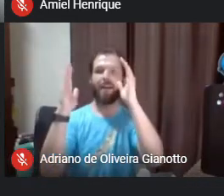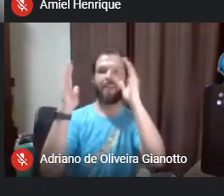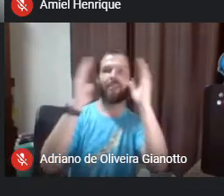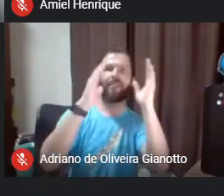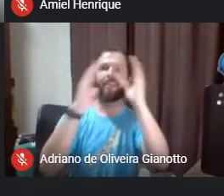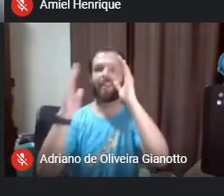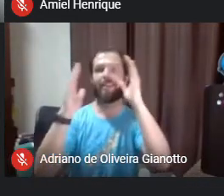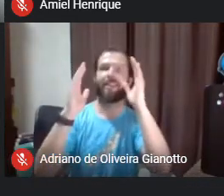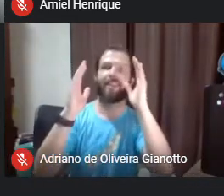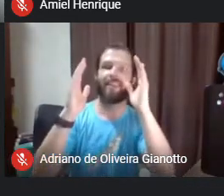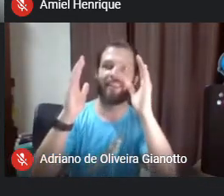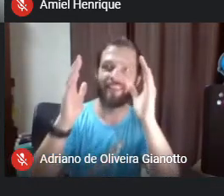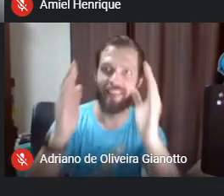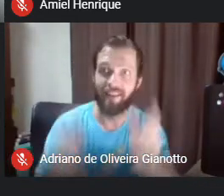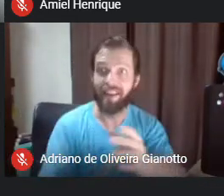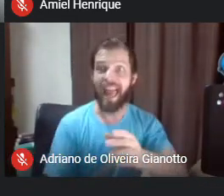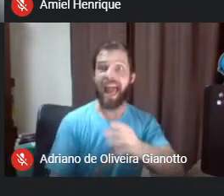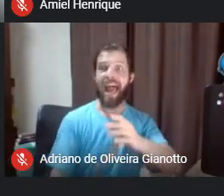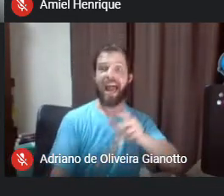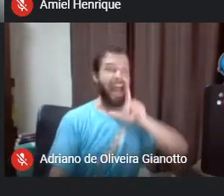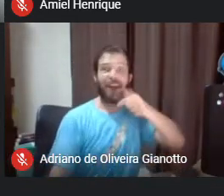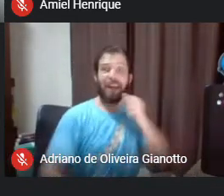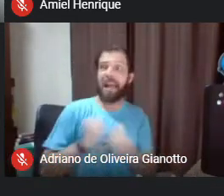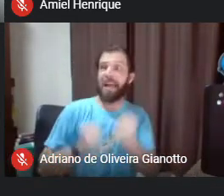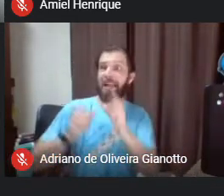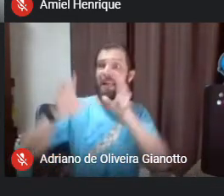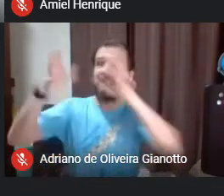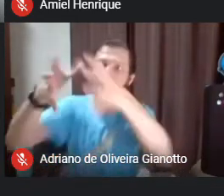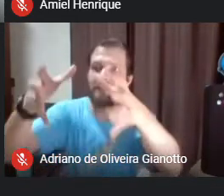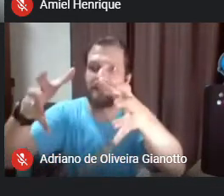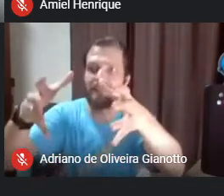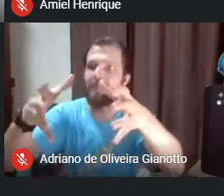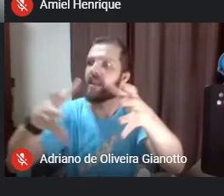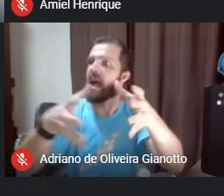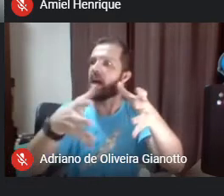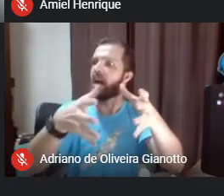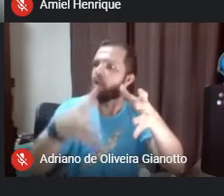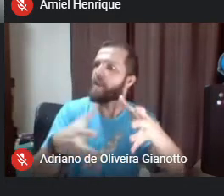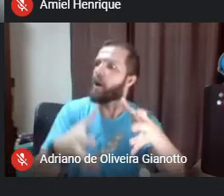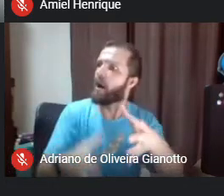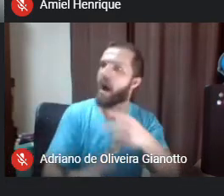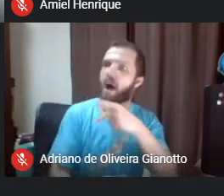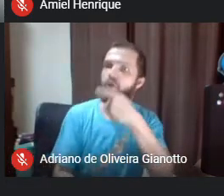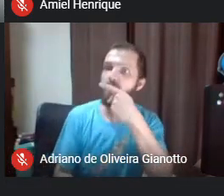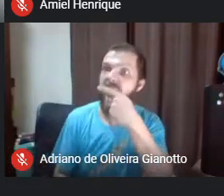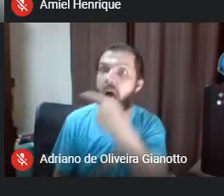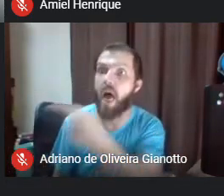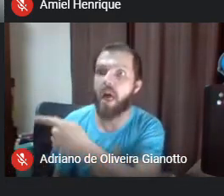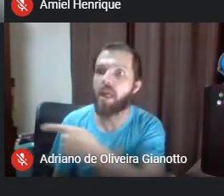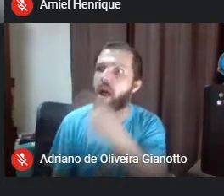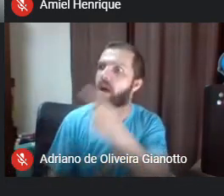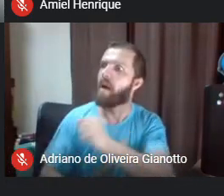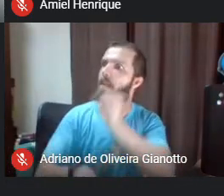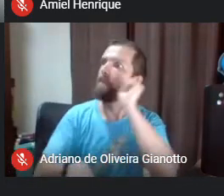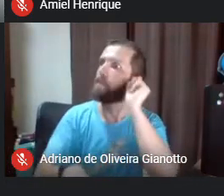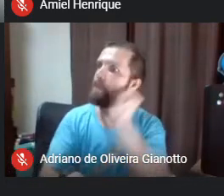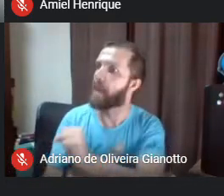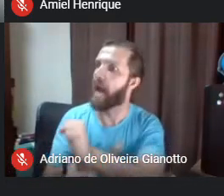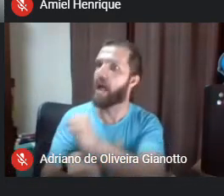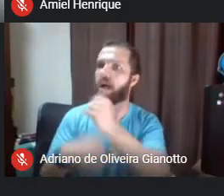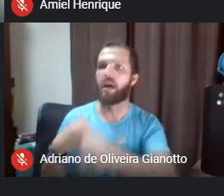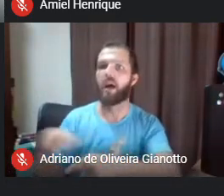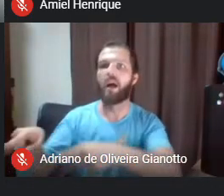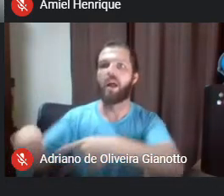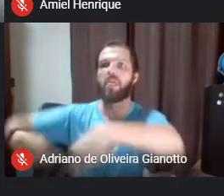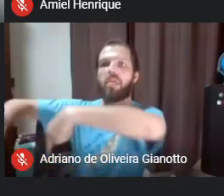na igreja, e uma das crianças, das meninas, bateram na estátua e a estátua ia caindo. Ele correu e segurou a